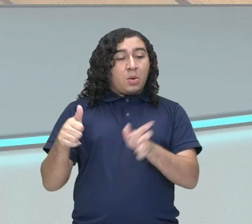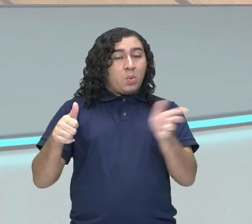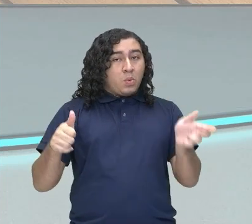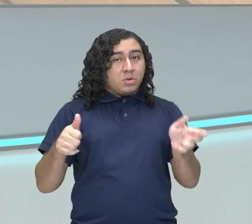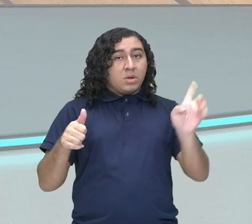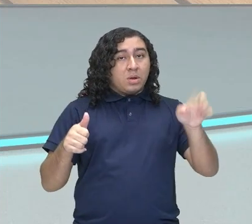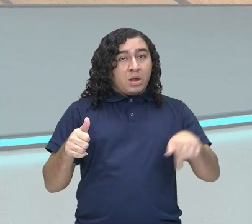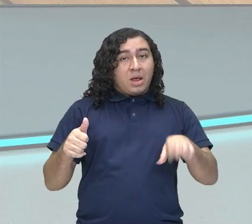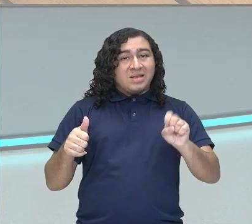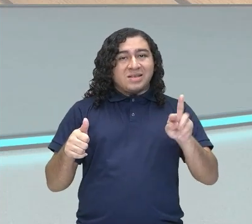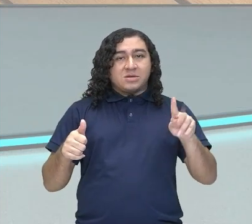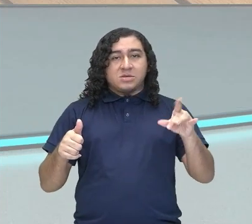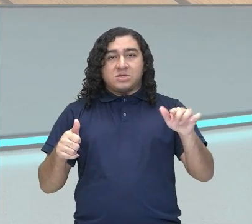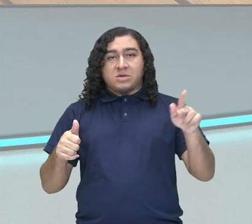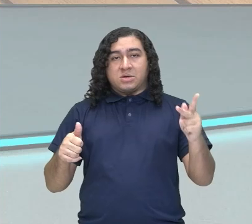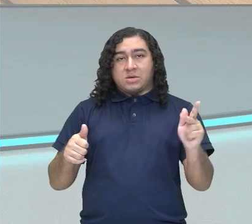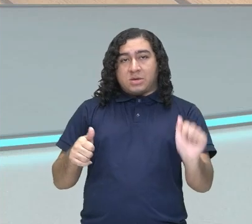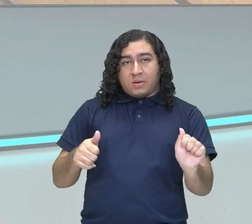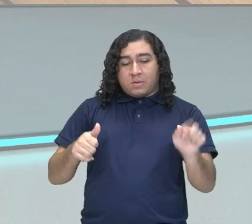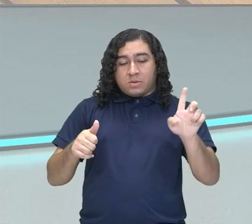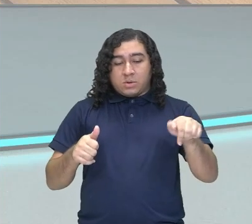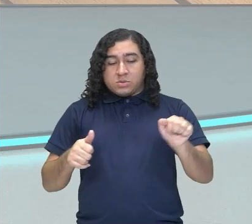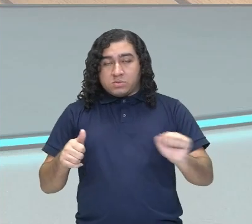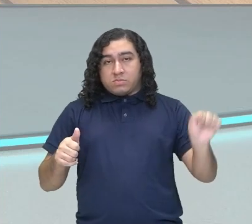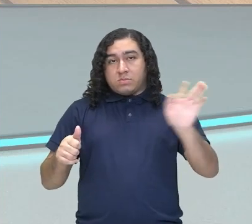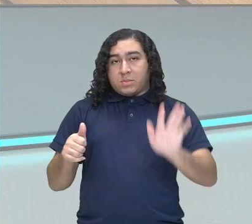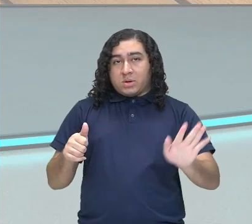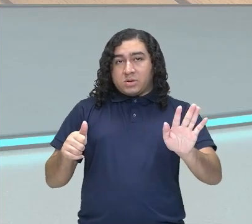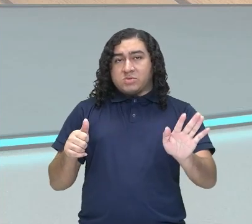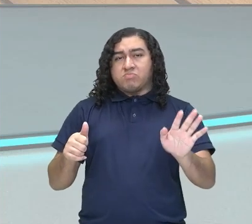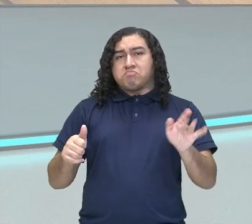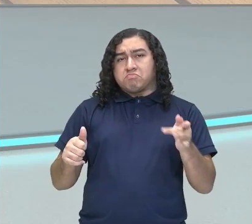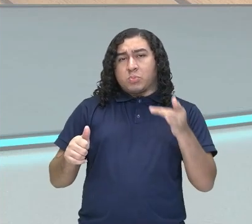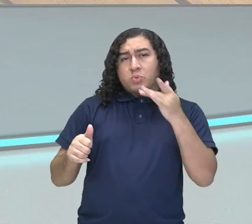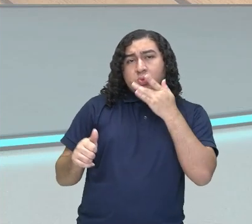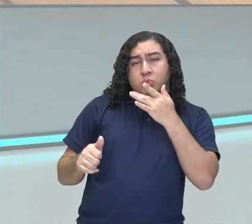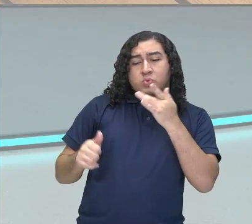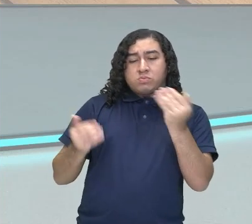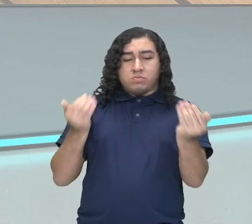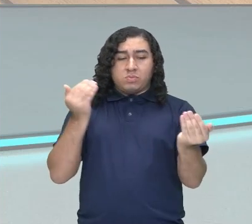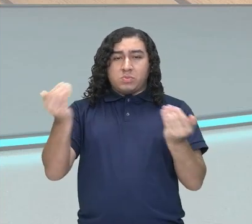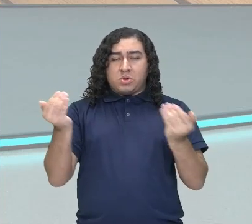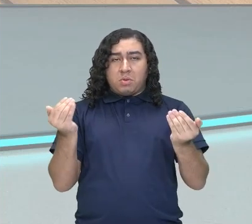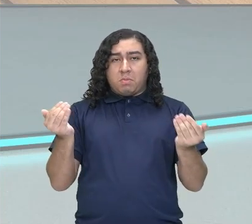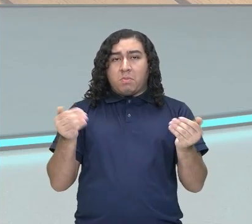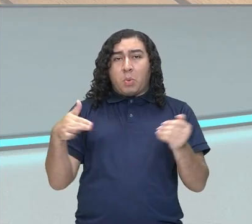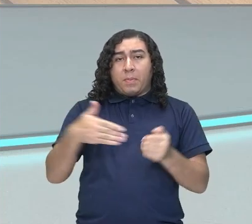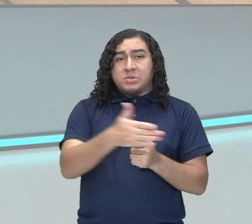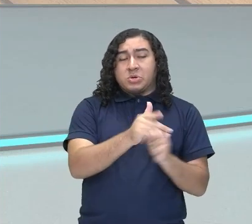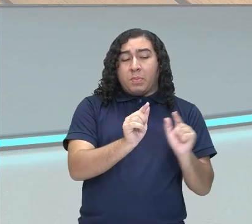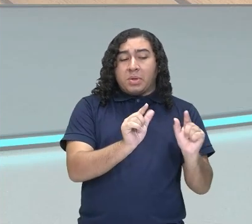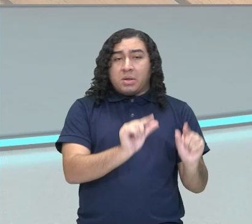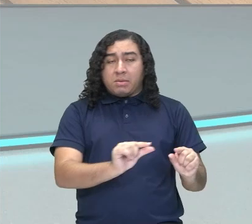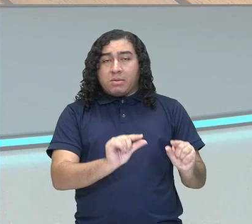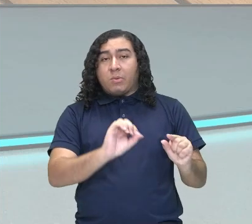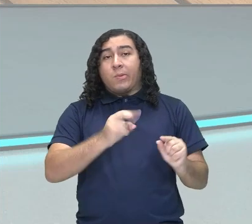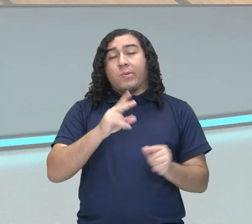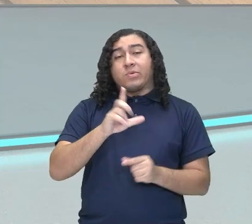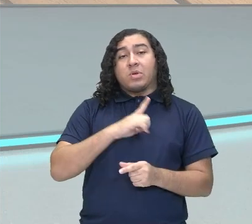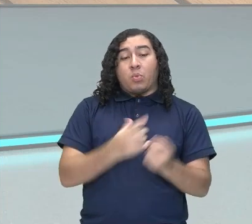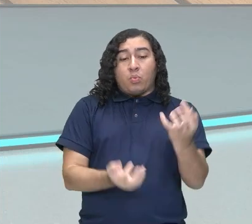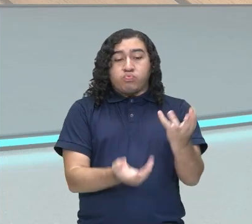sardinha deste lado. Um é mais gostoso que o outro, um está mais frito do que o